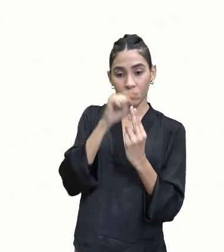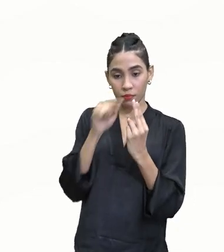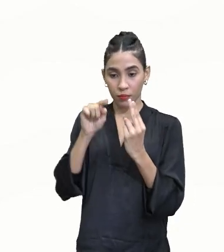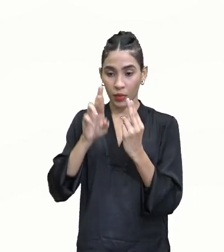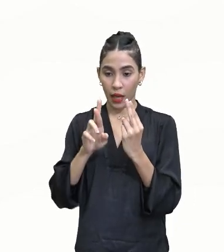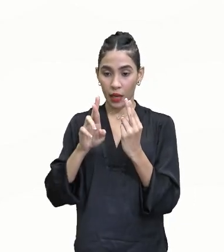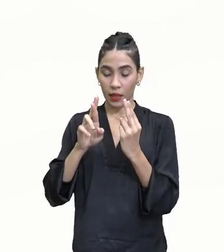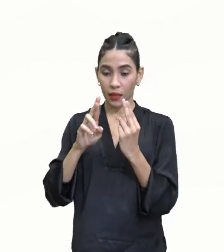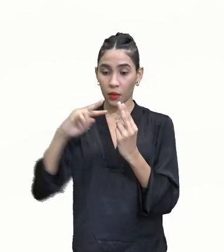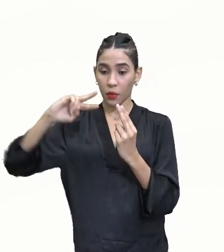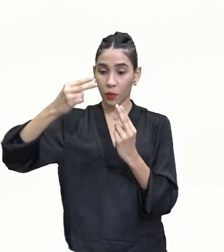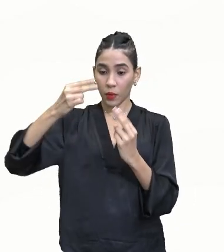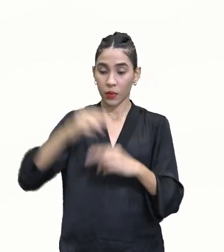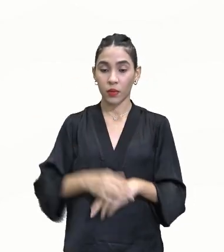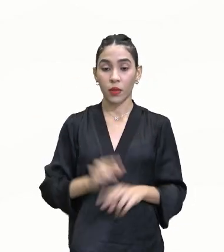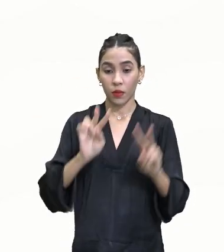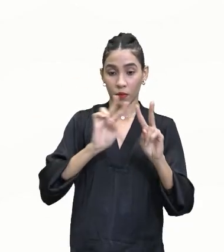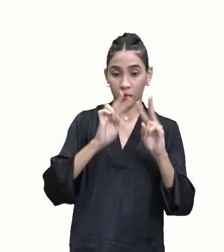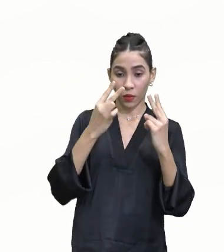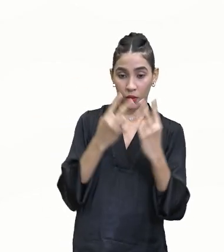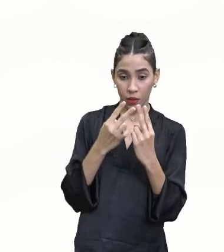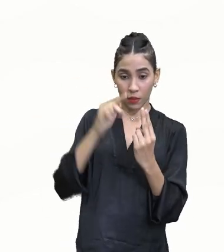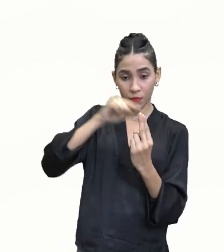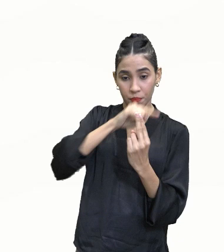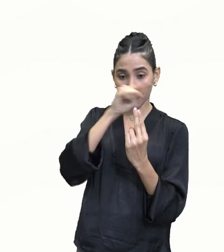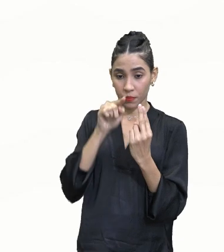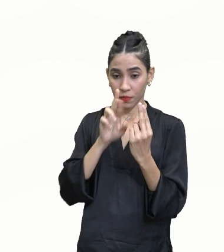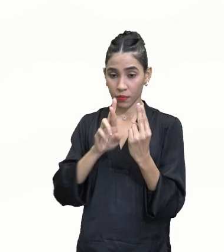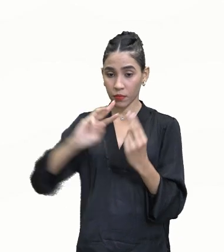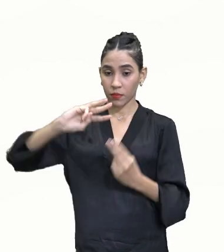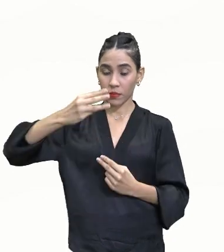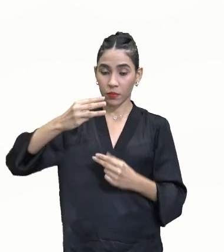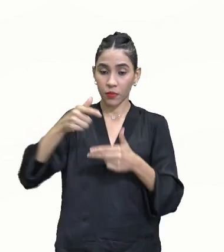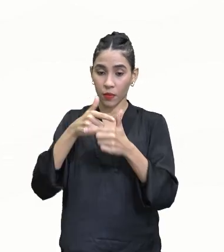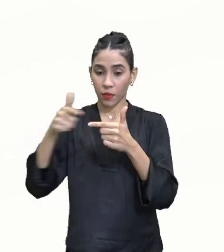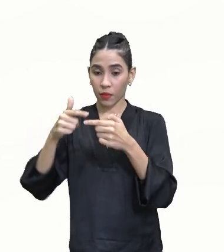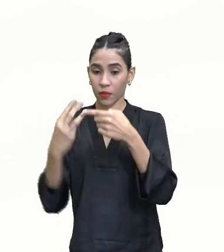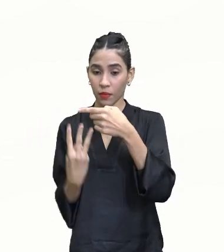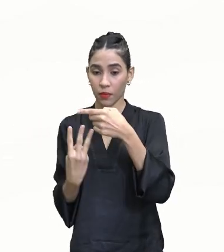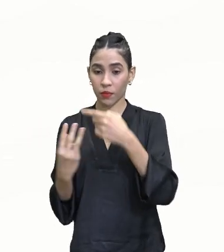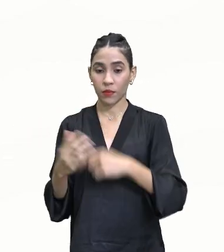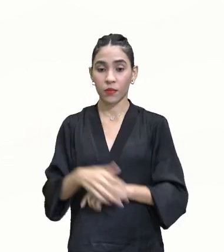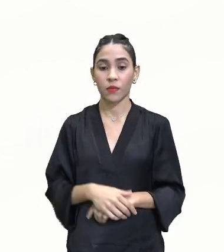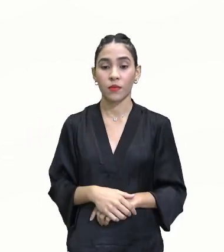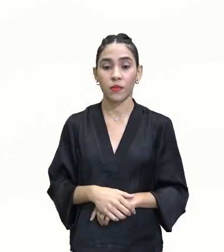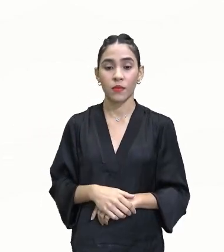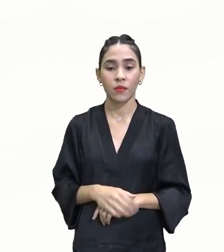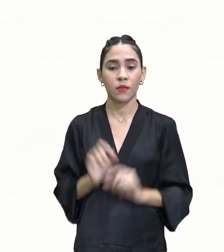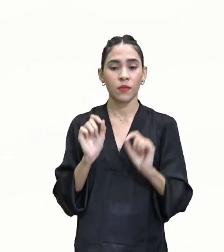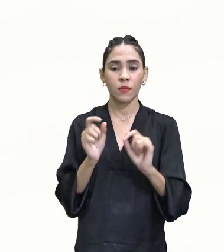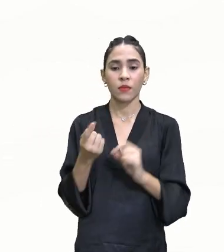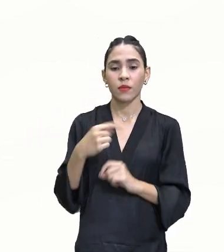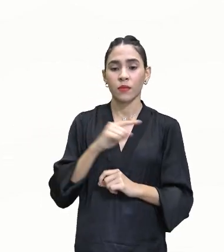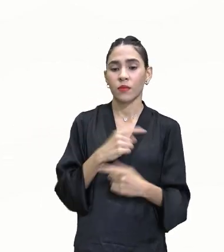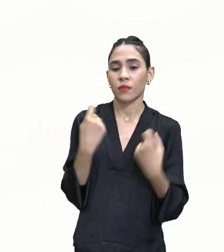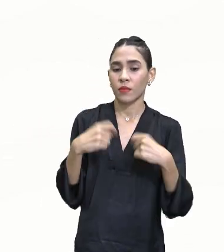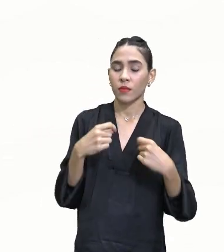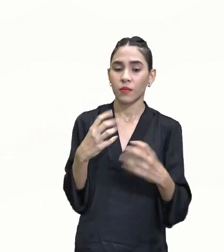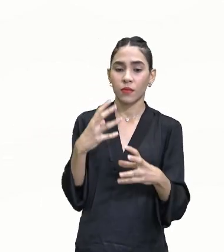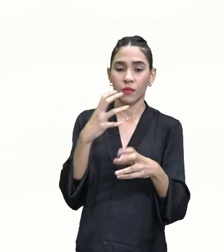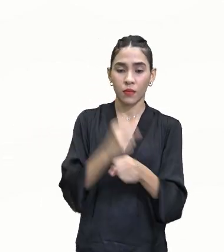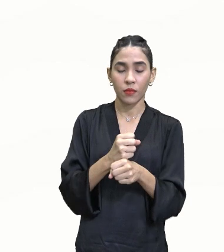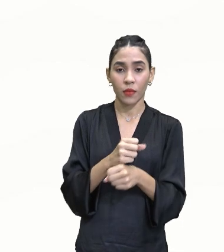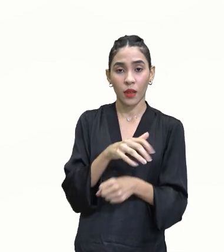quadrado e o volume 4πr ao cubo dividido por 3. O que a gente precisa para calcular,